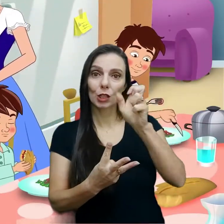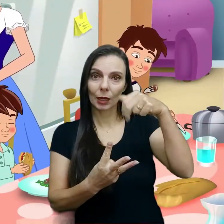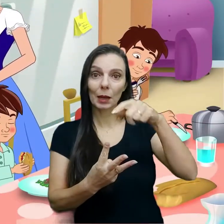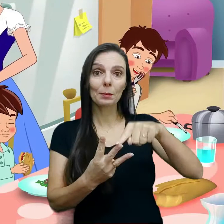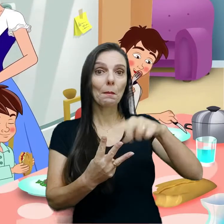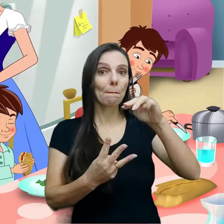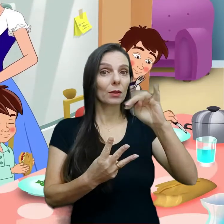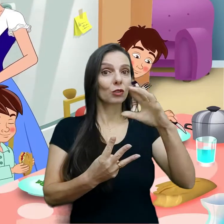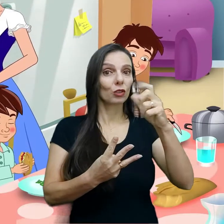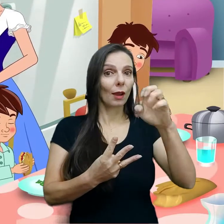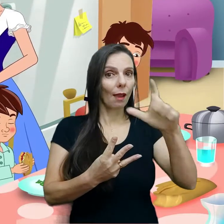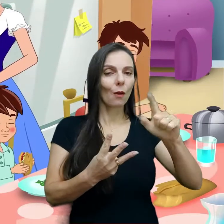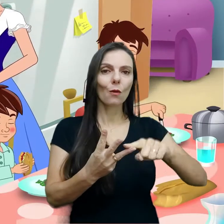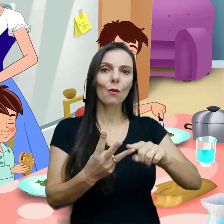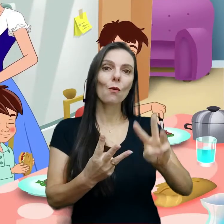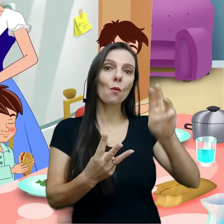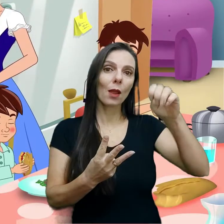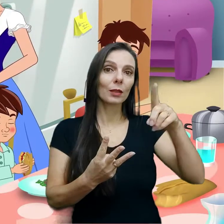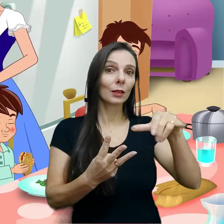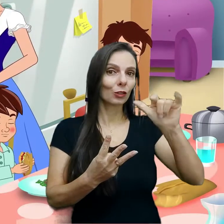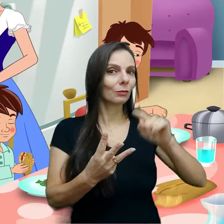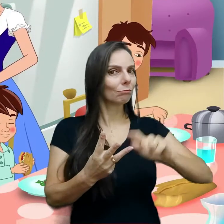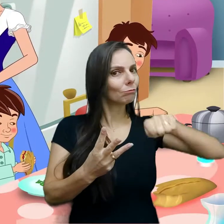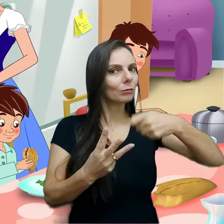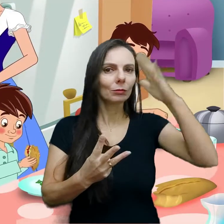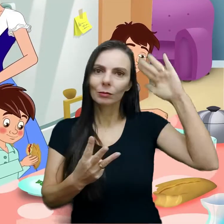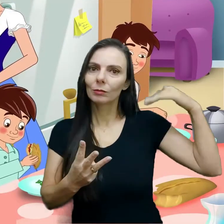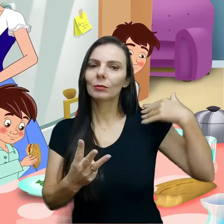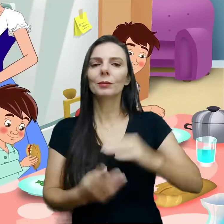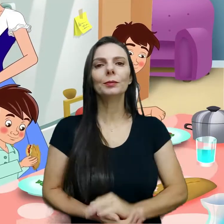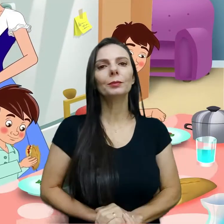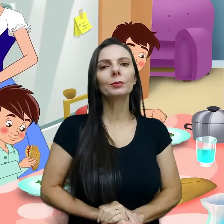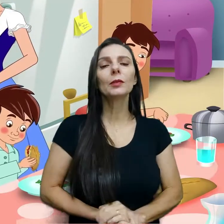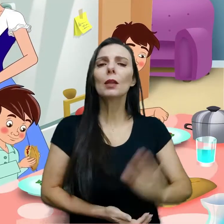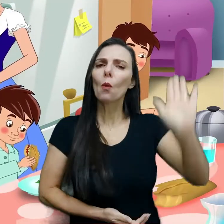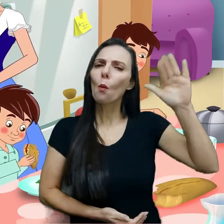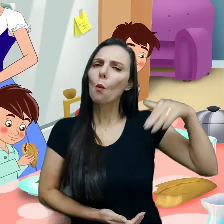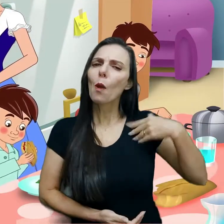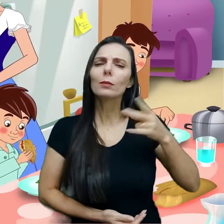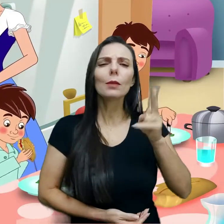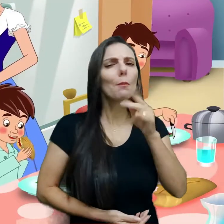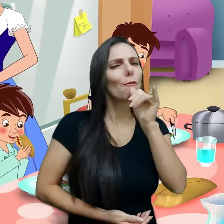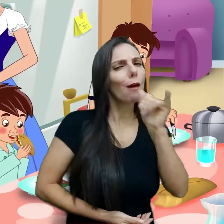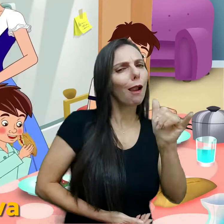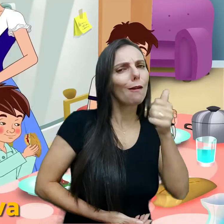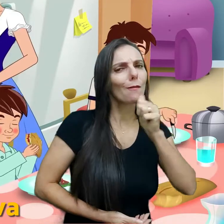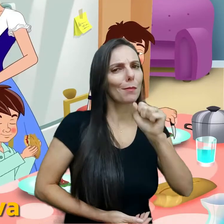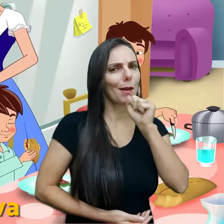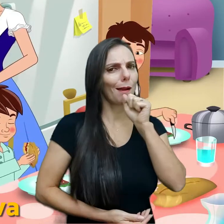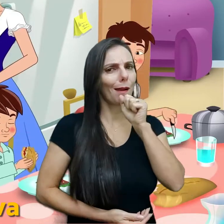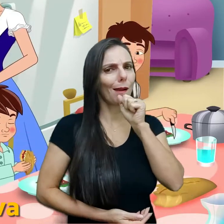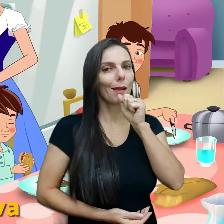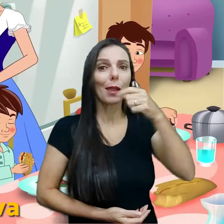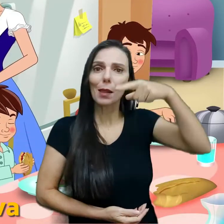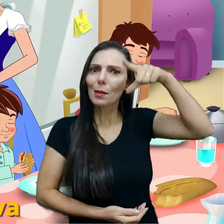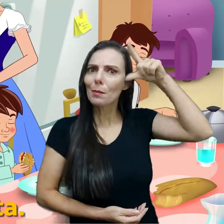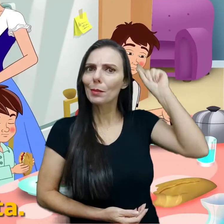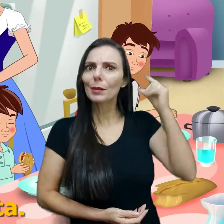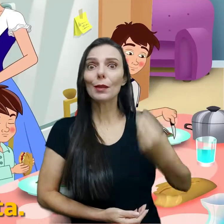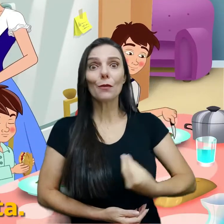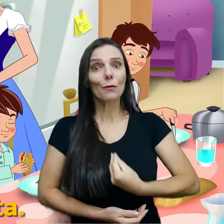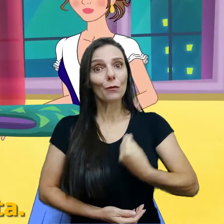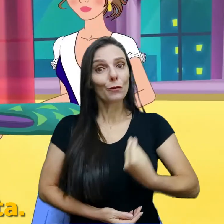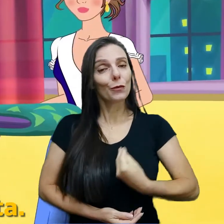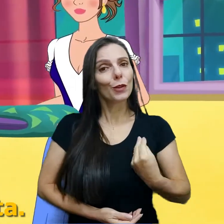3 crianças: Jean, Michel e Wendy. Wendy contava à sua mãe que Peter Pan sempre estava em